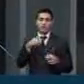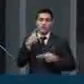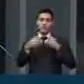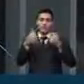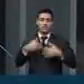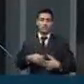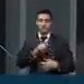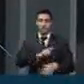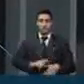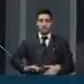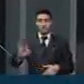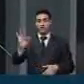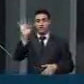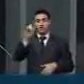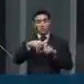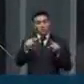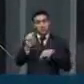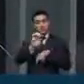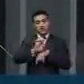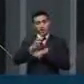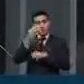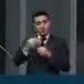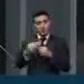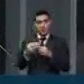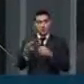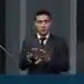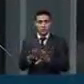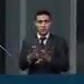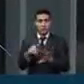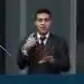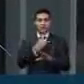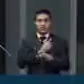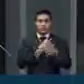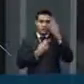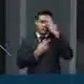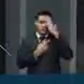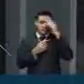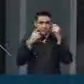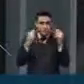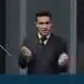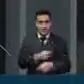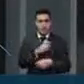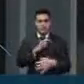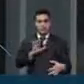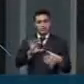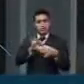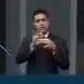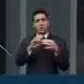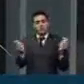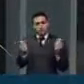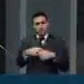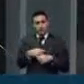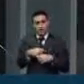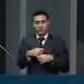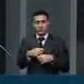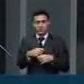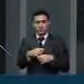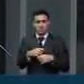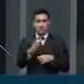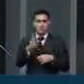nível de União, mas nos estados e nos municípios. Nós entendemos que dá, sim, para se unificar, pelo menos nas